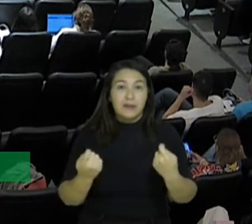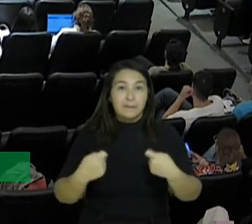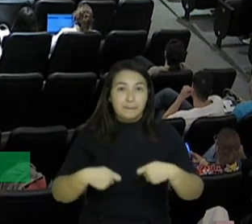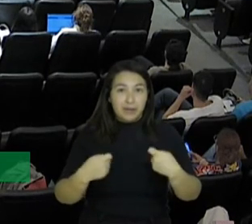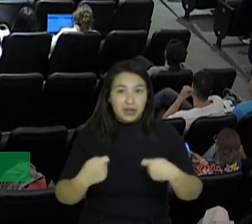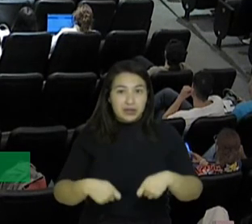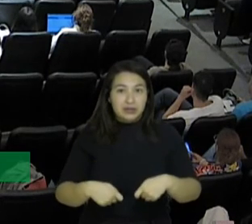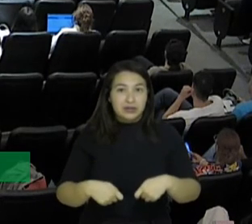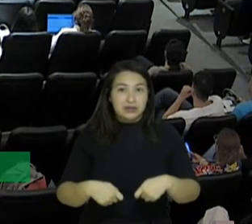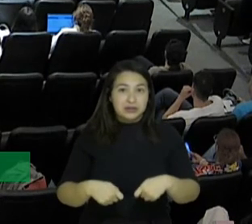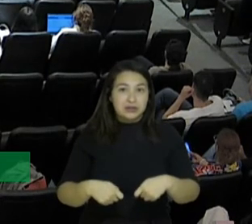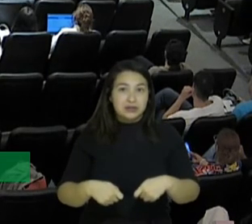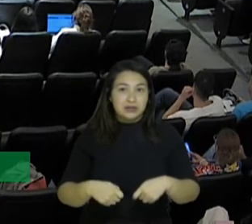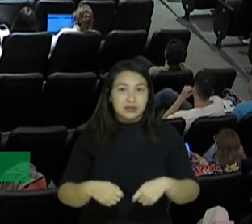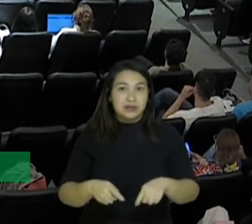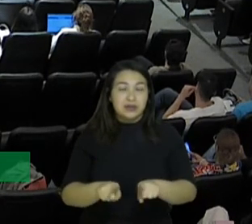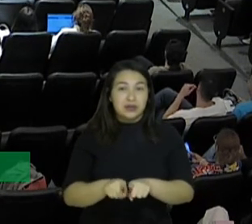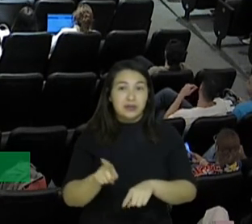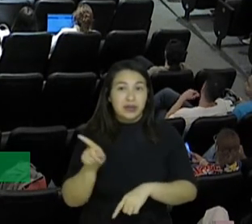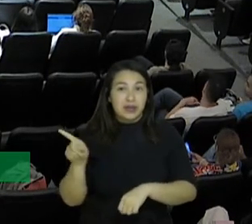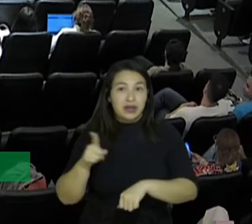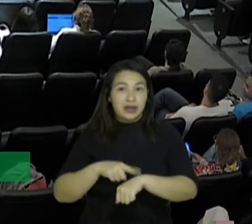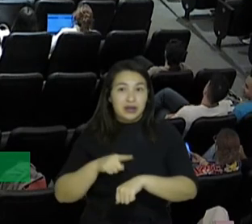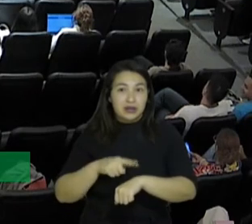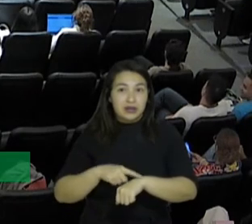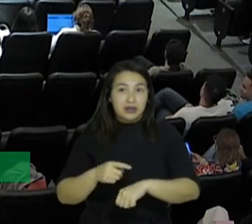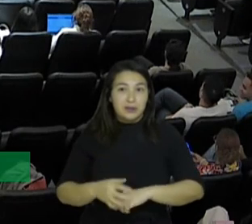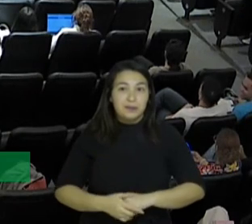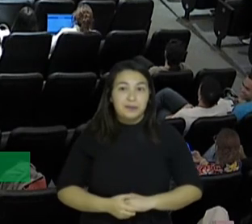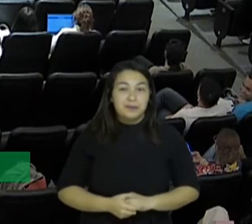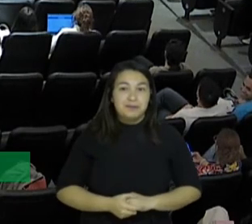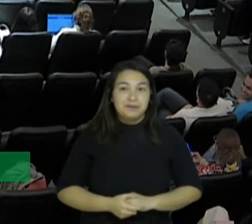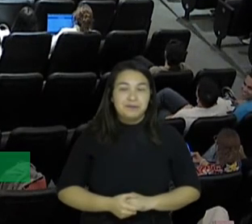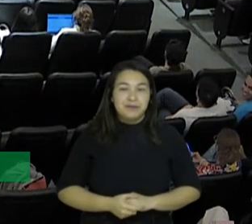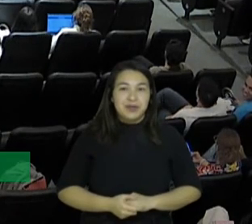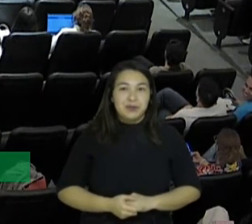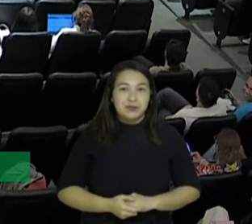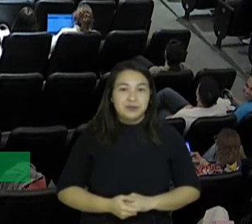colegas Então se por favor perito perfeito eh